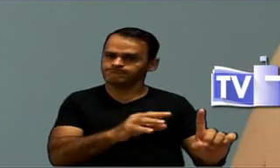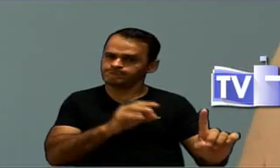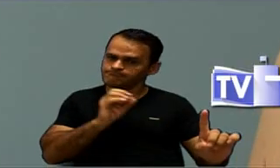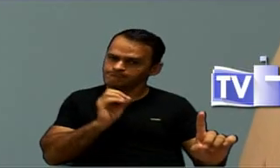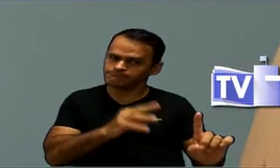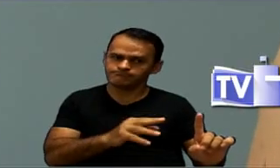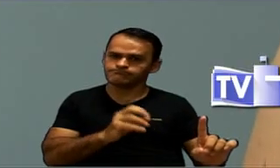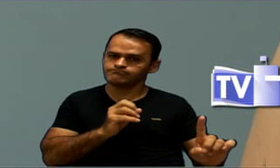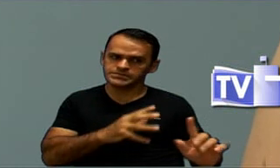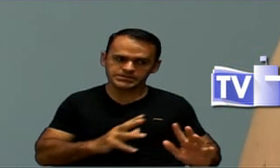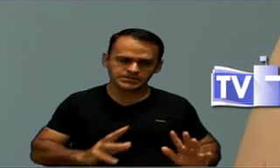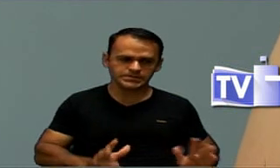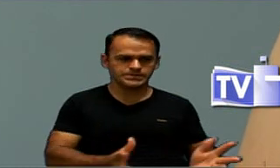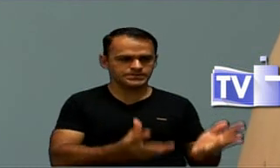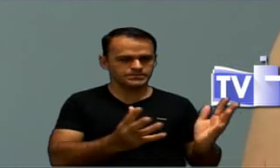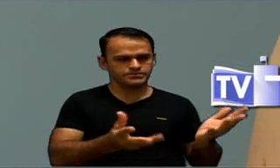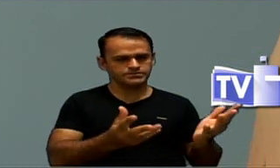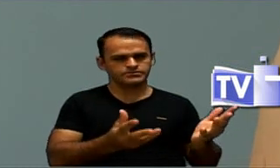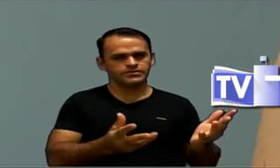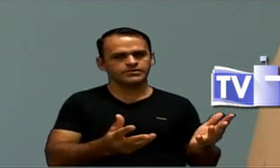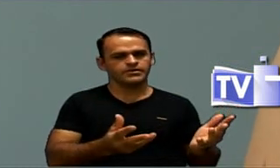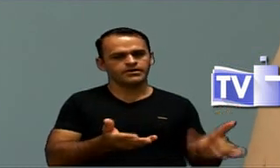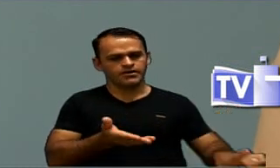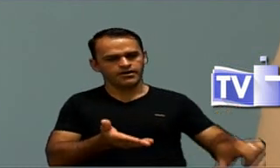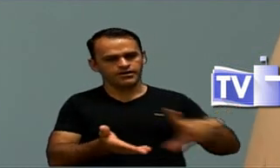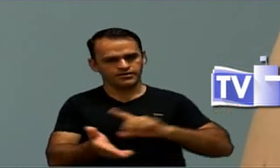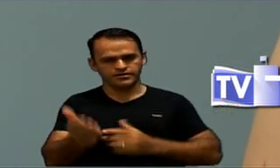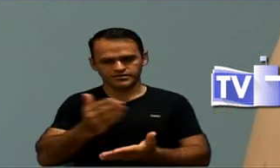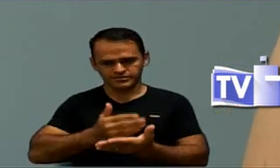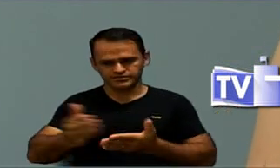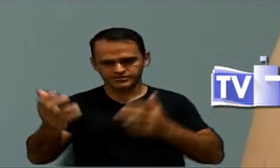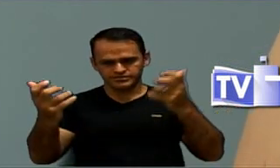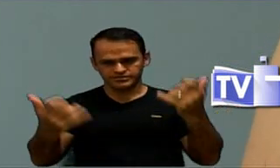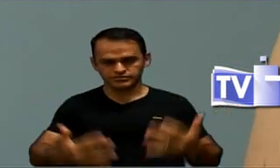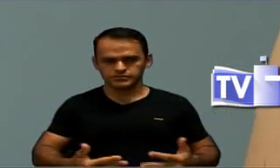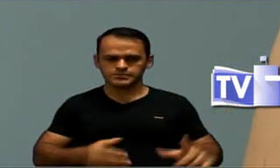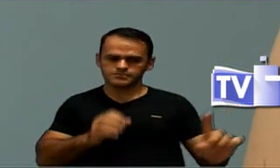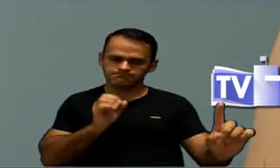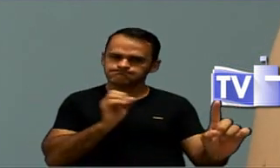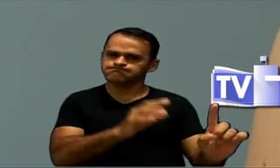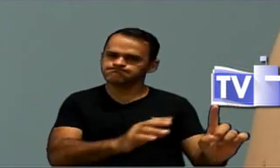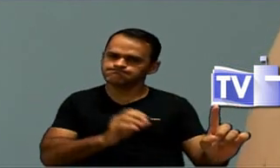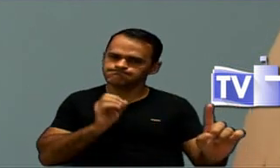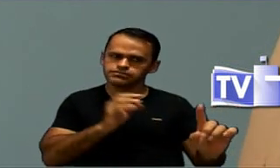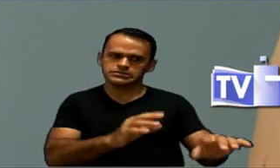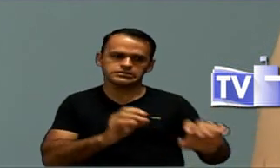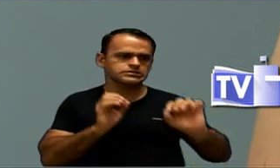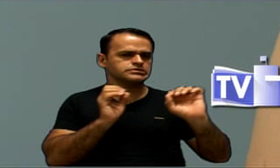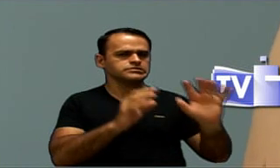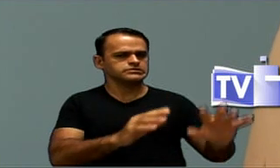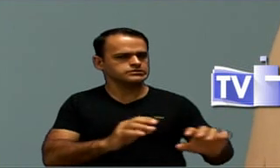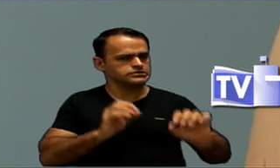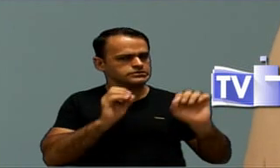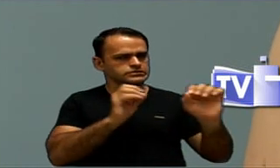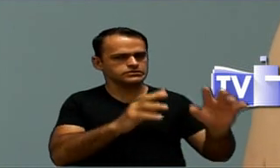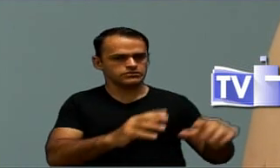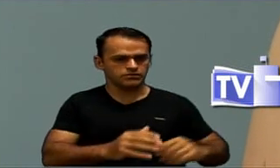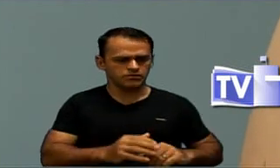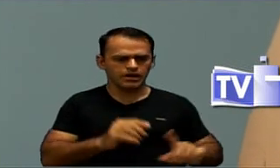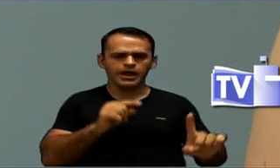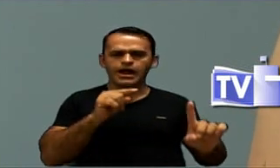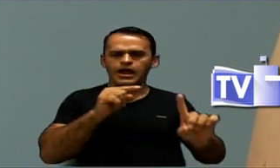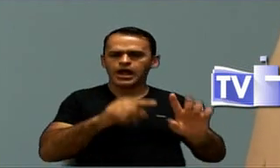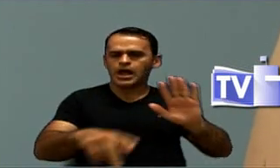que a gente entrou na educação, que eu estava comentando nessa primeira palestra na UFSCar, ela tem que ser educada para, mesmo que ela esteja na esfera do